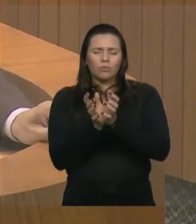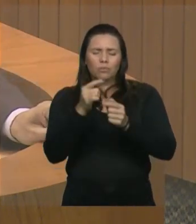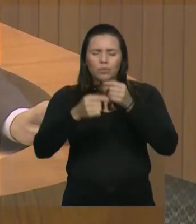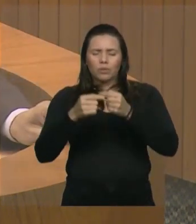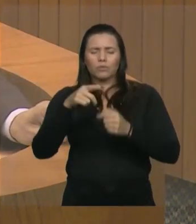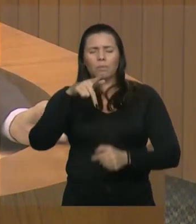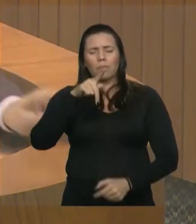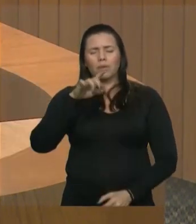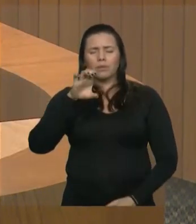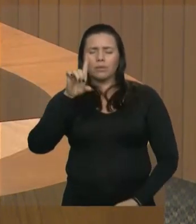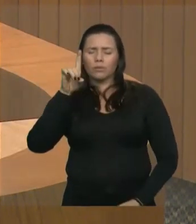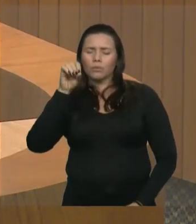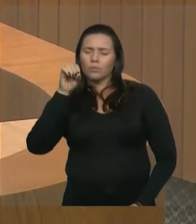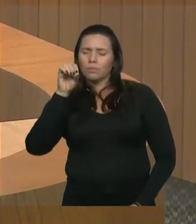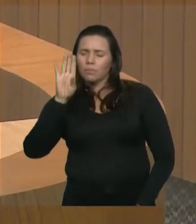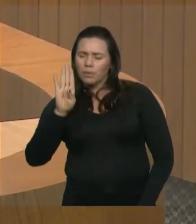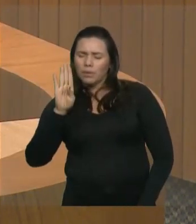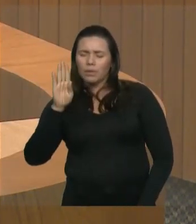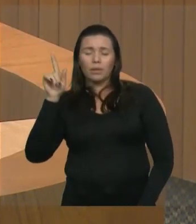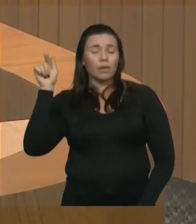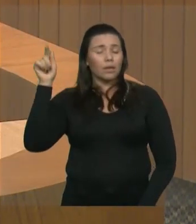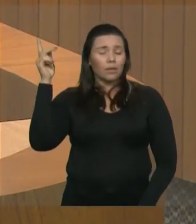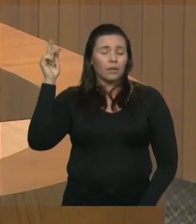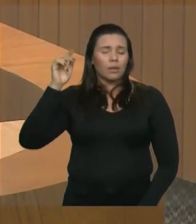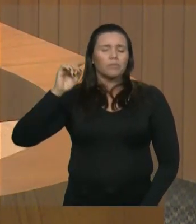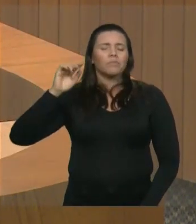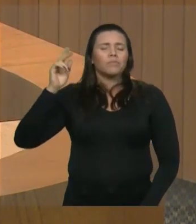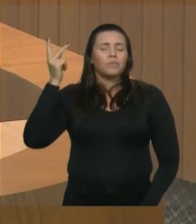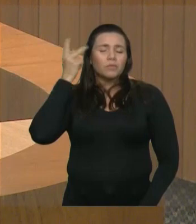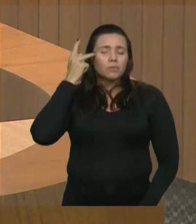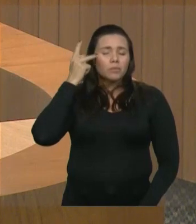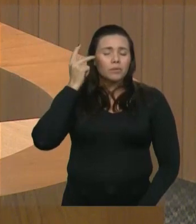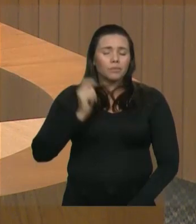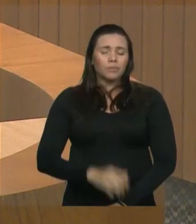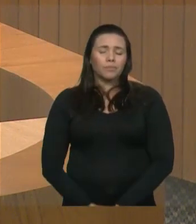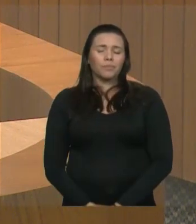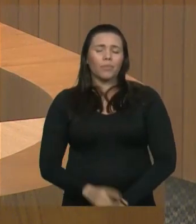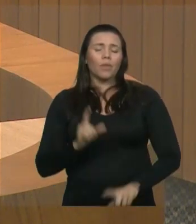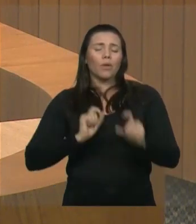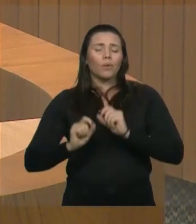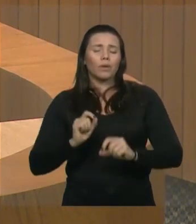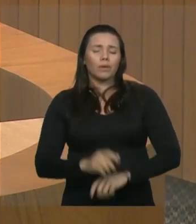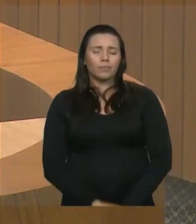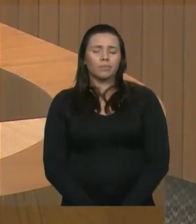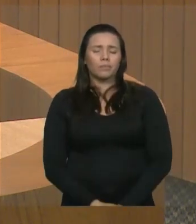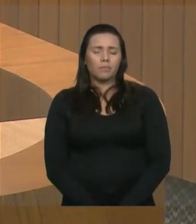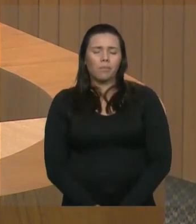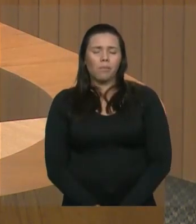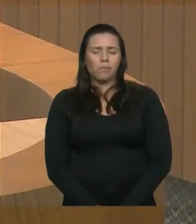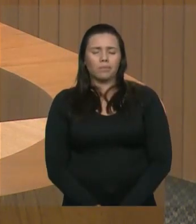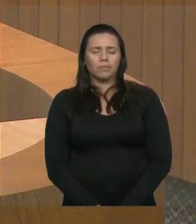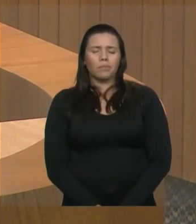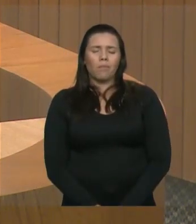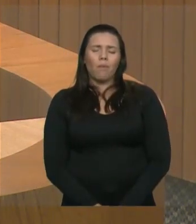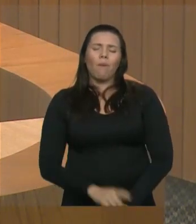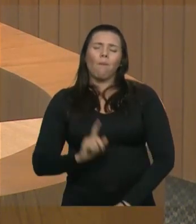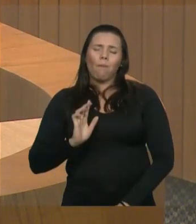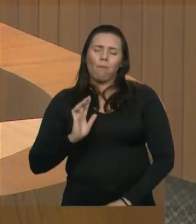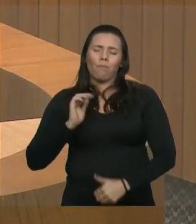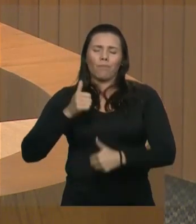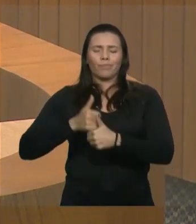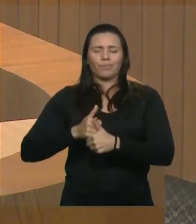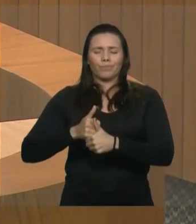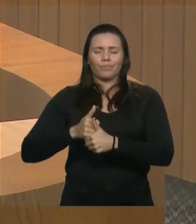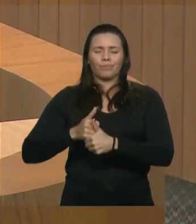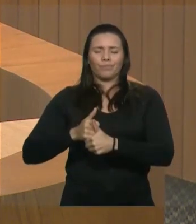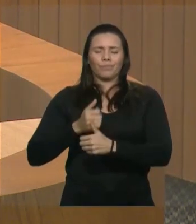R$51 mil. É assim o governo do Estado do Maranhão. Senhor presidente, eu vou concluir. Mas é